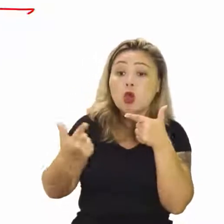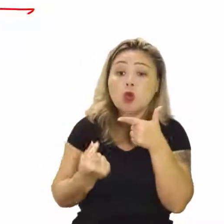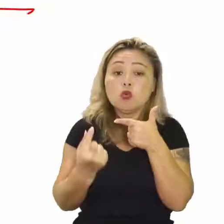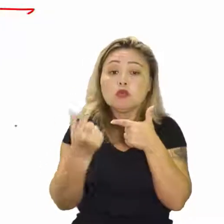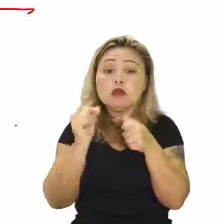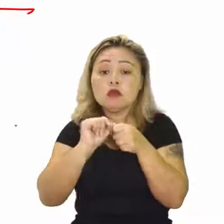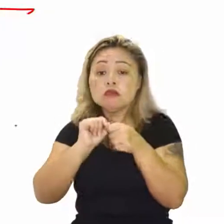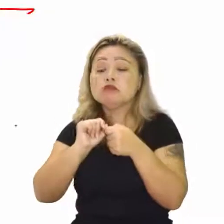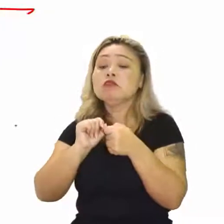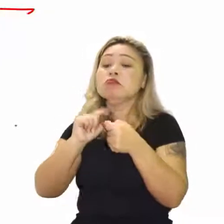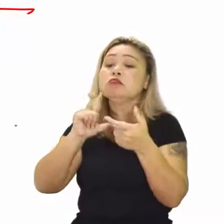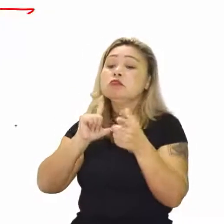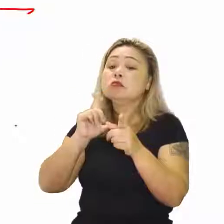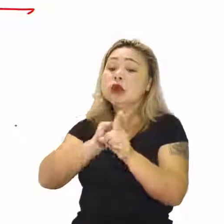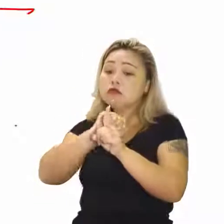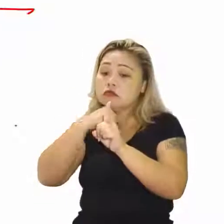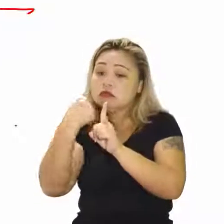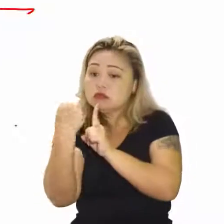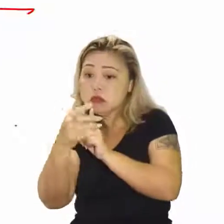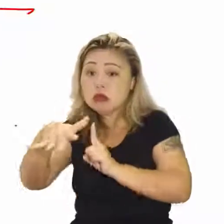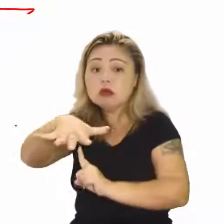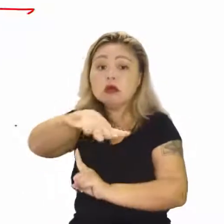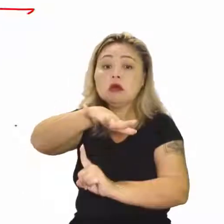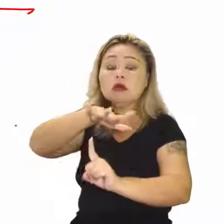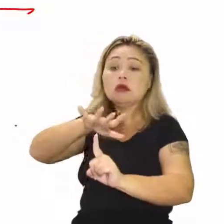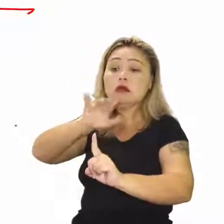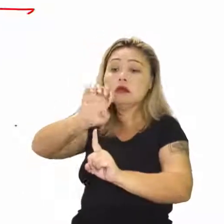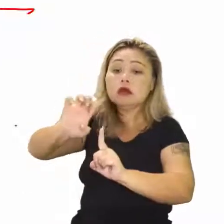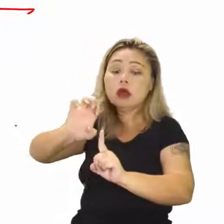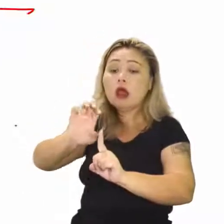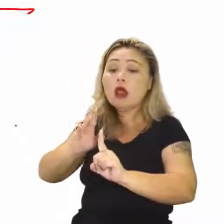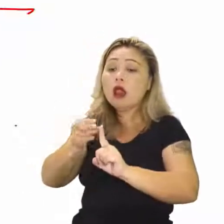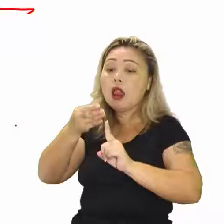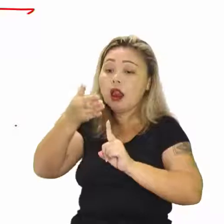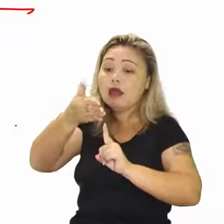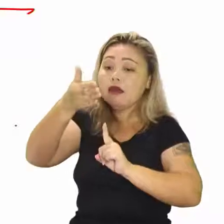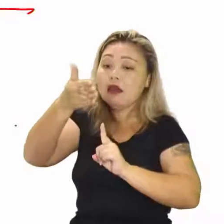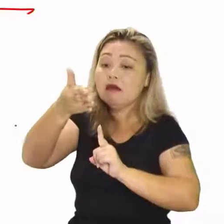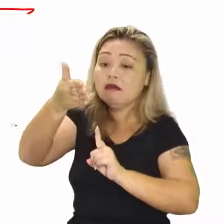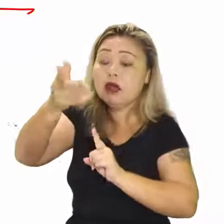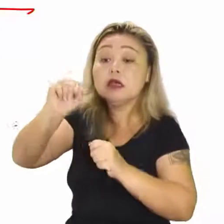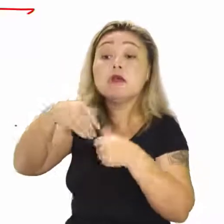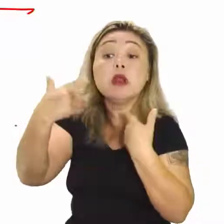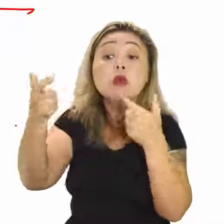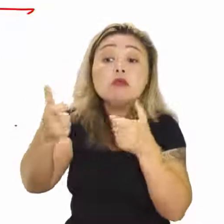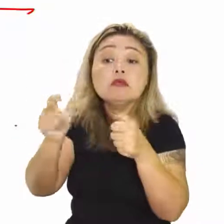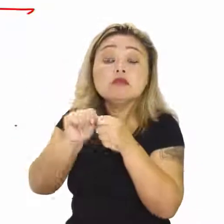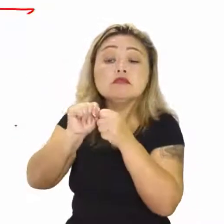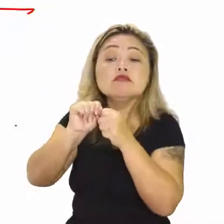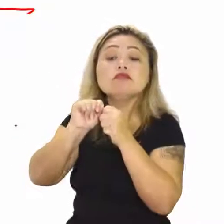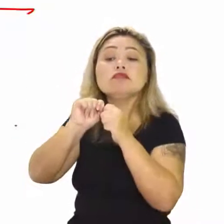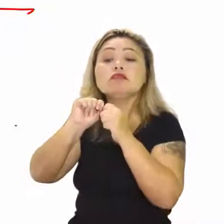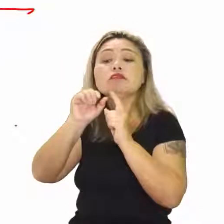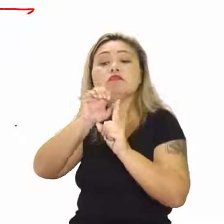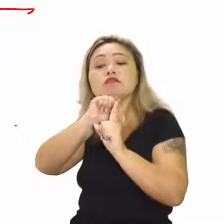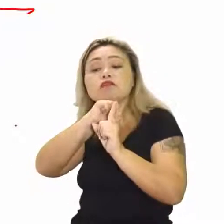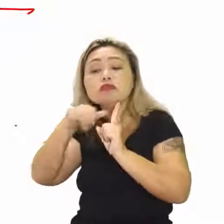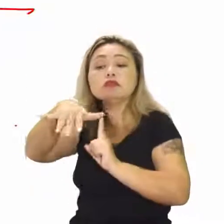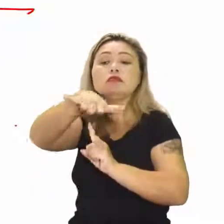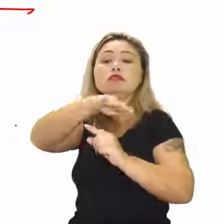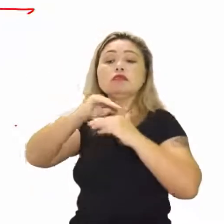os conduzissem para onde? Para o socialismo. Então, eles temiam isso daí. A Europa